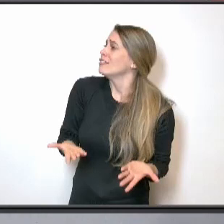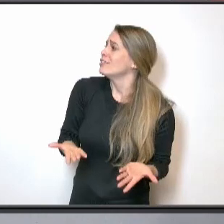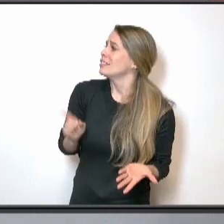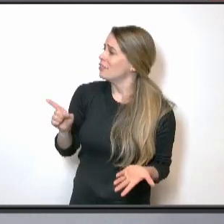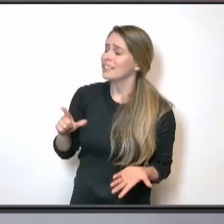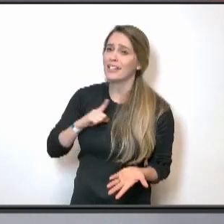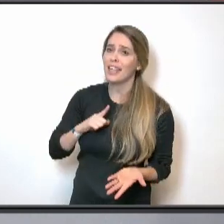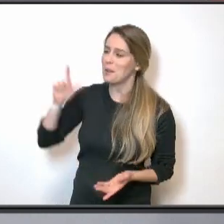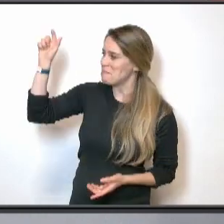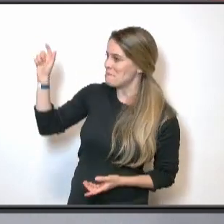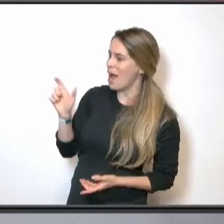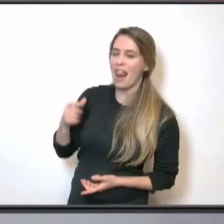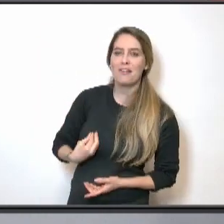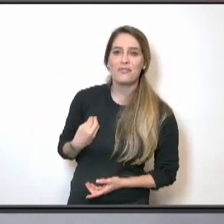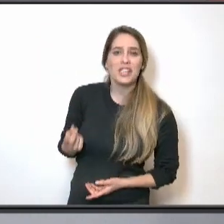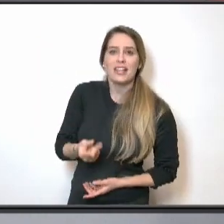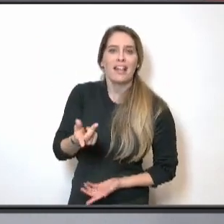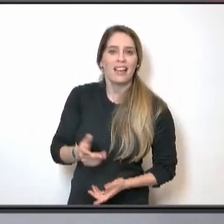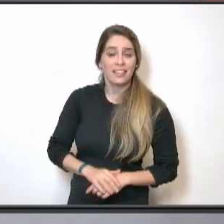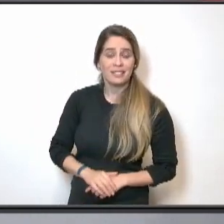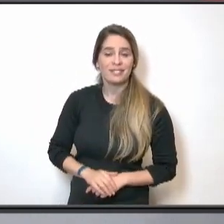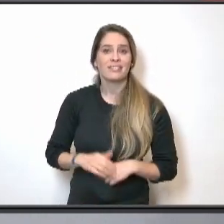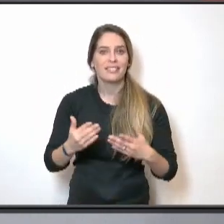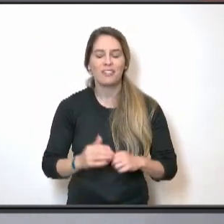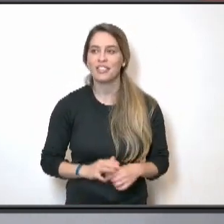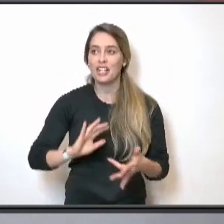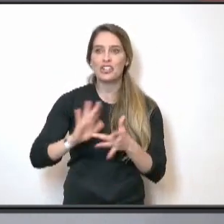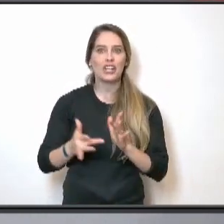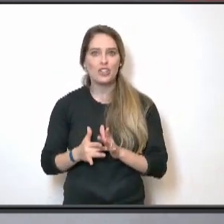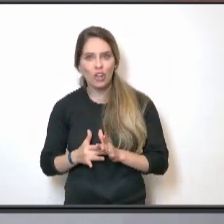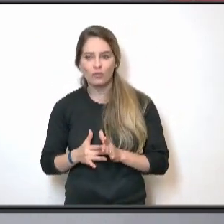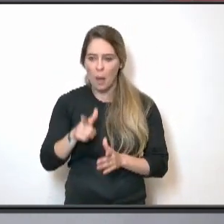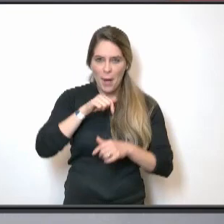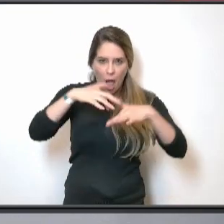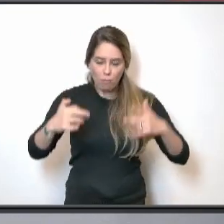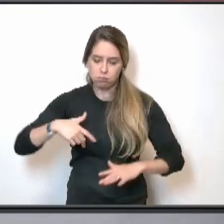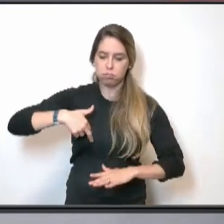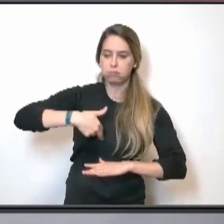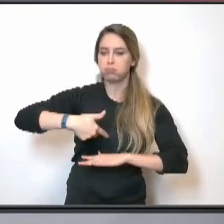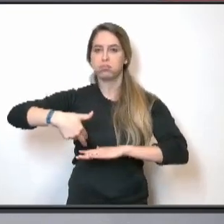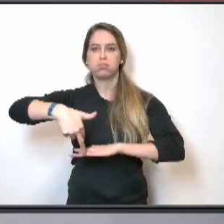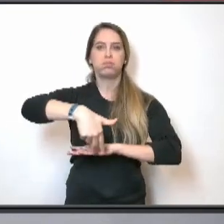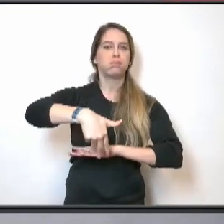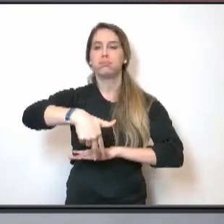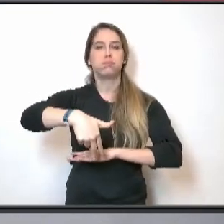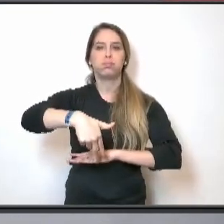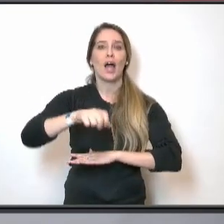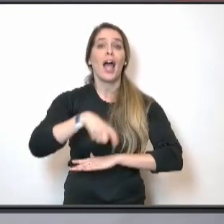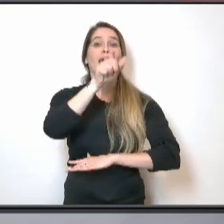Não é verdade? Jesus está andando sobre o mar. Quem quer andar sobre o mar? Mas quem afunda também no